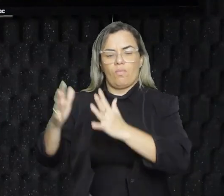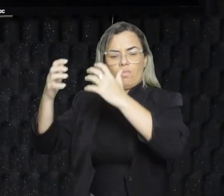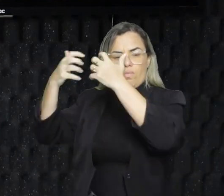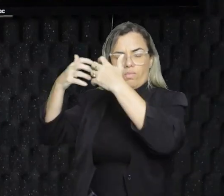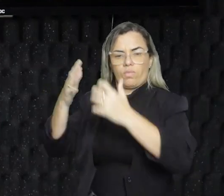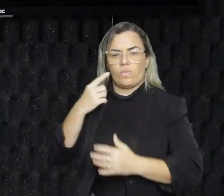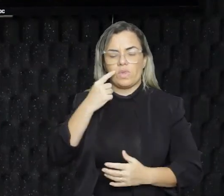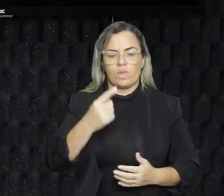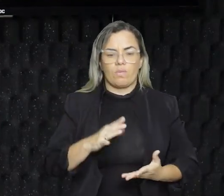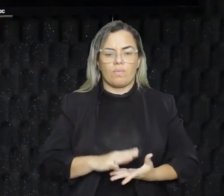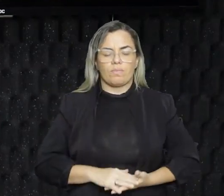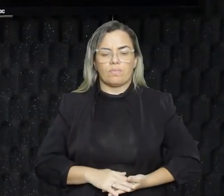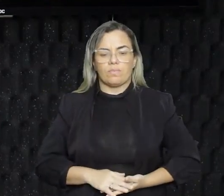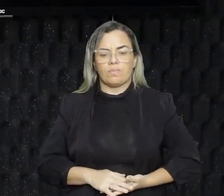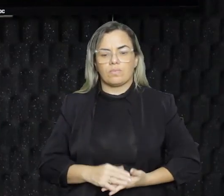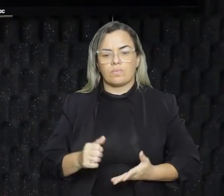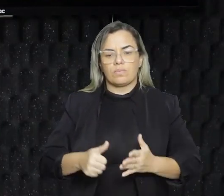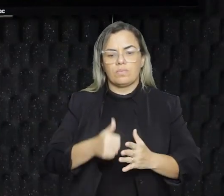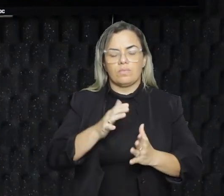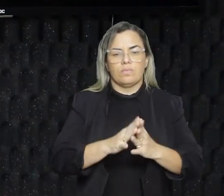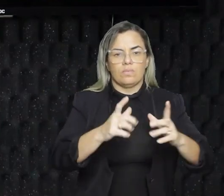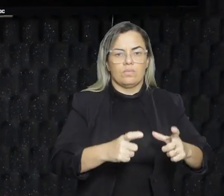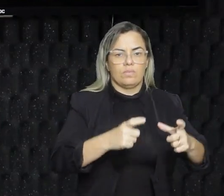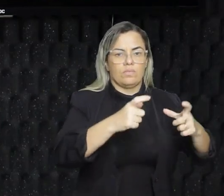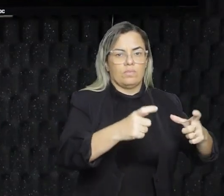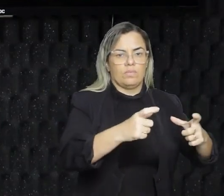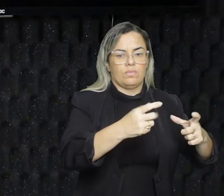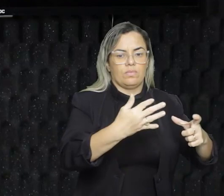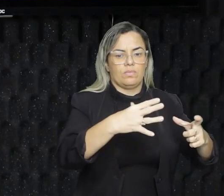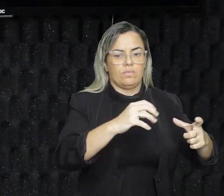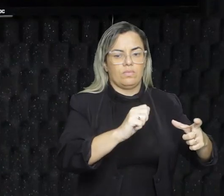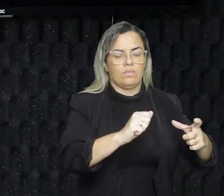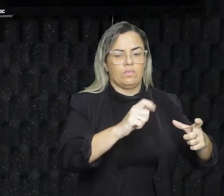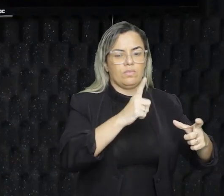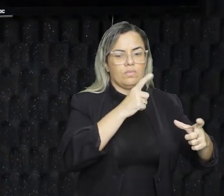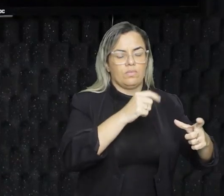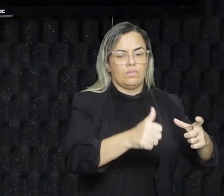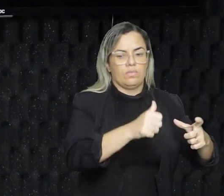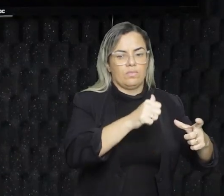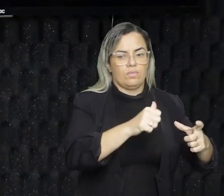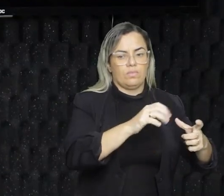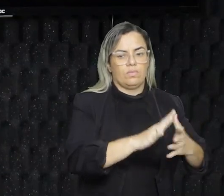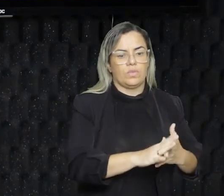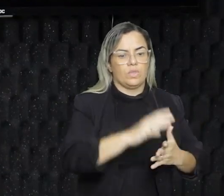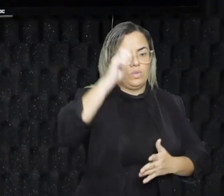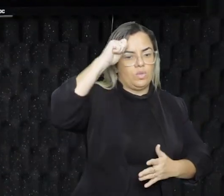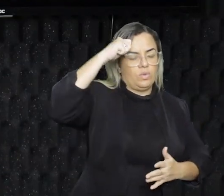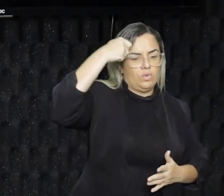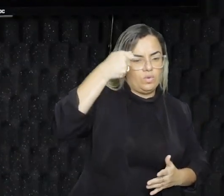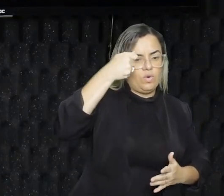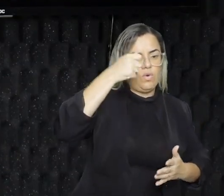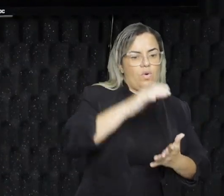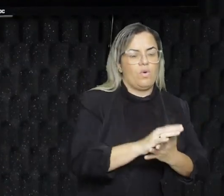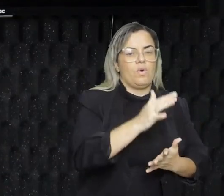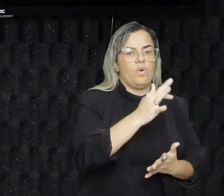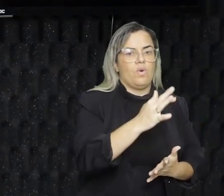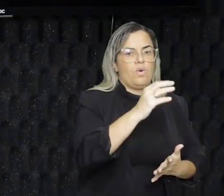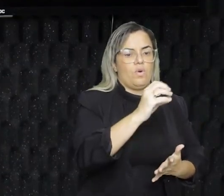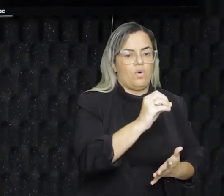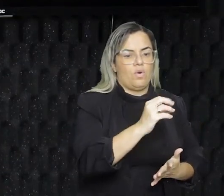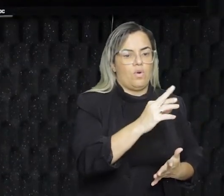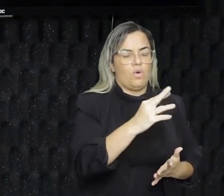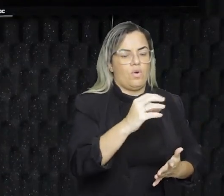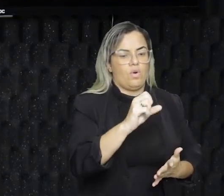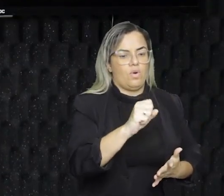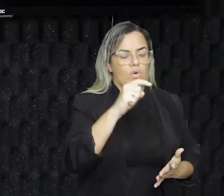Olha só, na primeira bica, abasteciam os negros, forros, ou